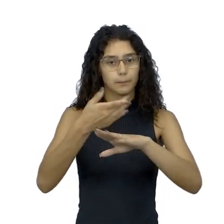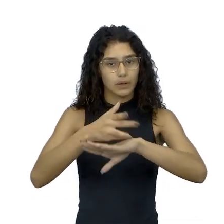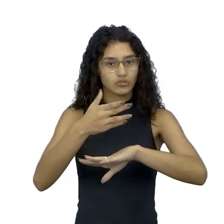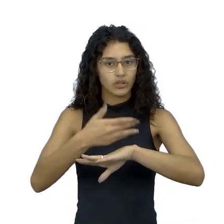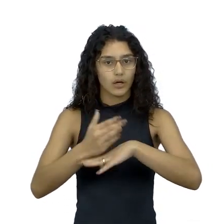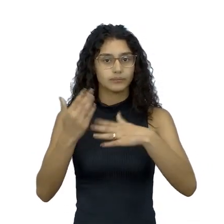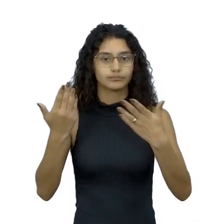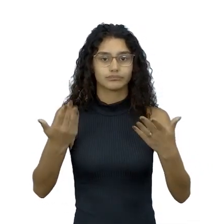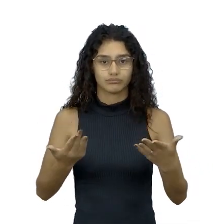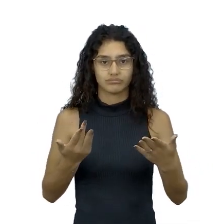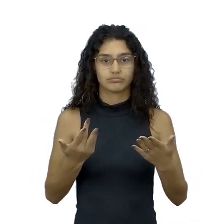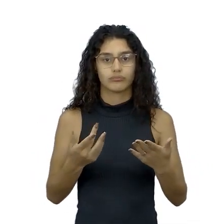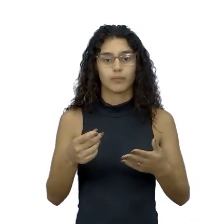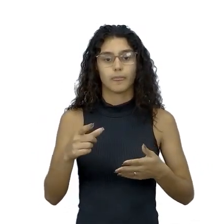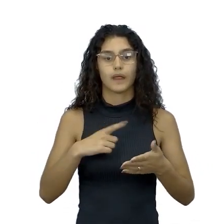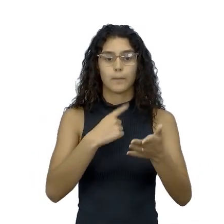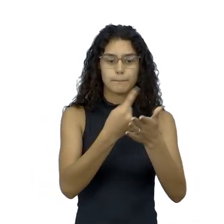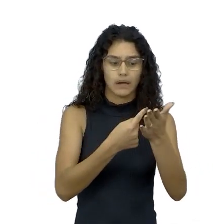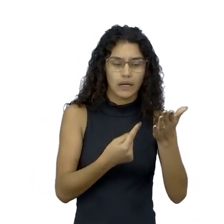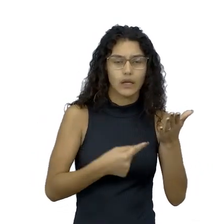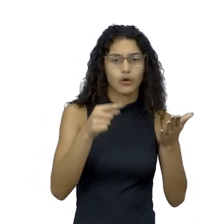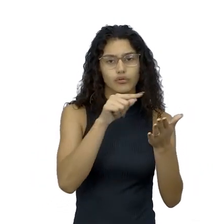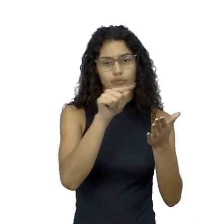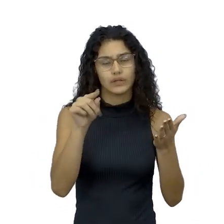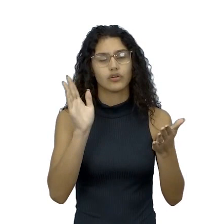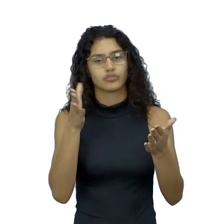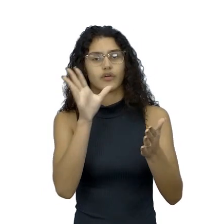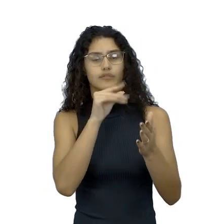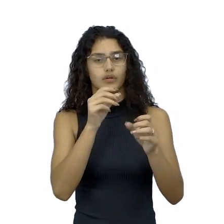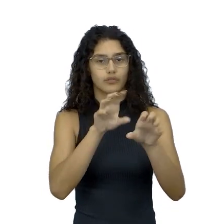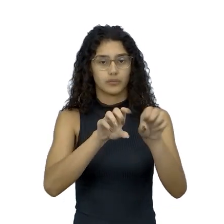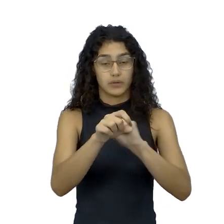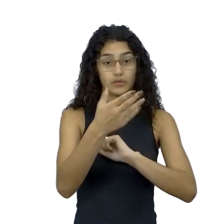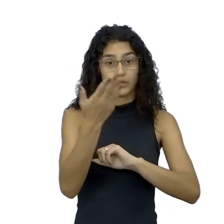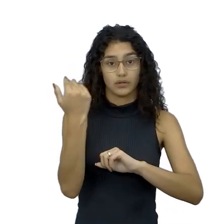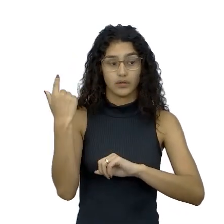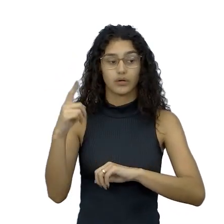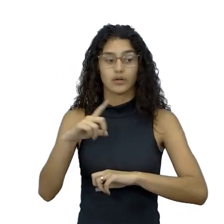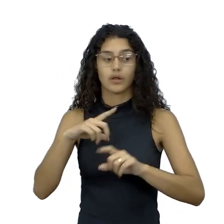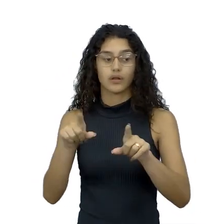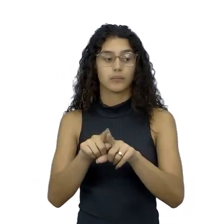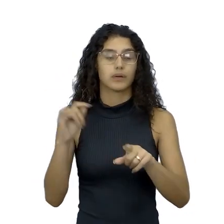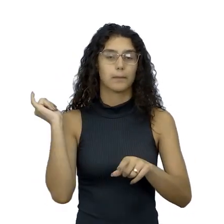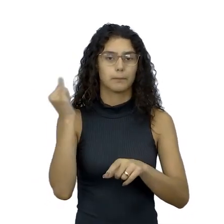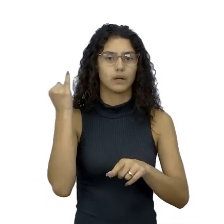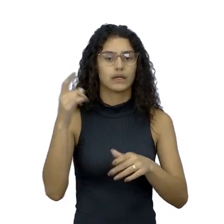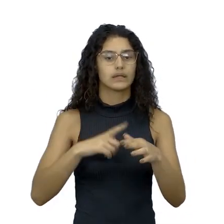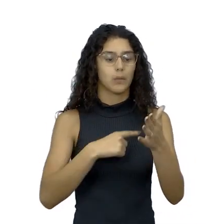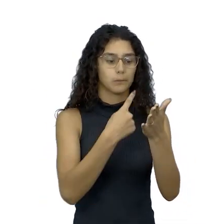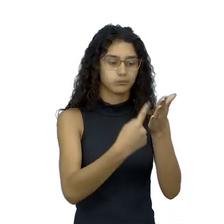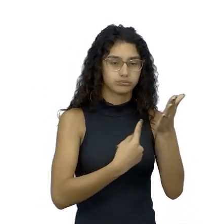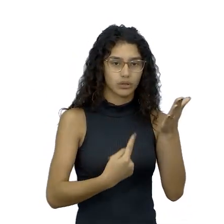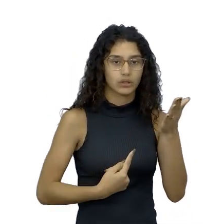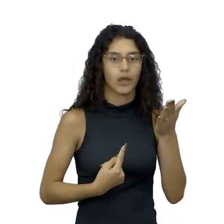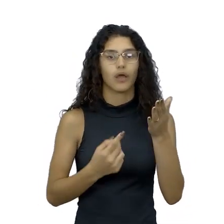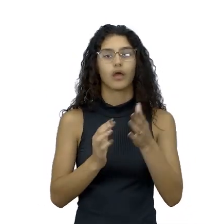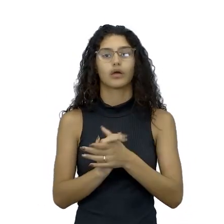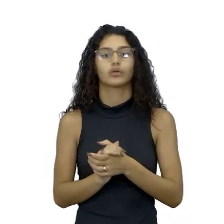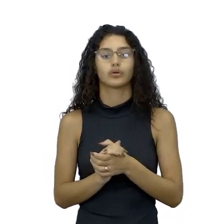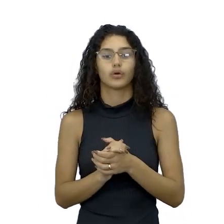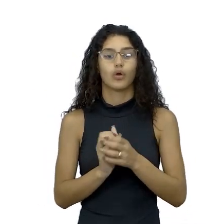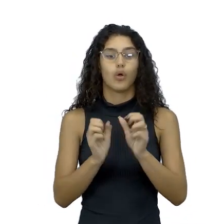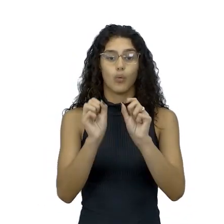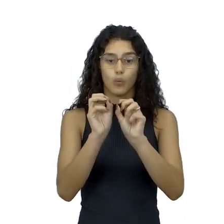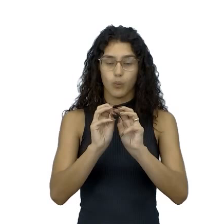né? Então, por que pega lá o caderno de vocês? A gente já falou nas outras formações anteriores sobre a importância de ter um caderninho, um